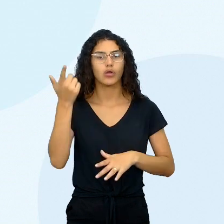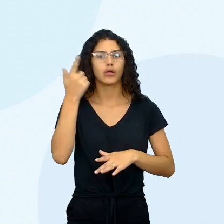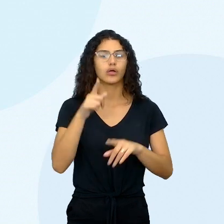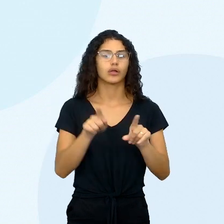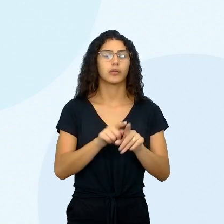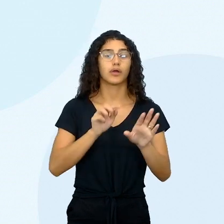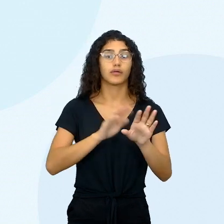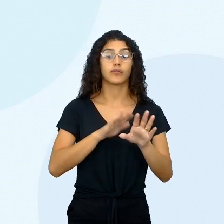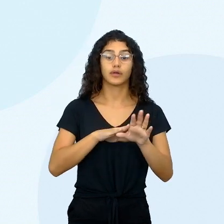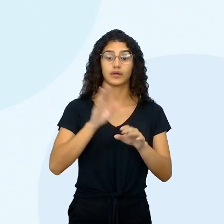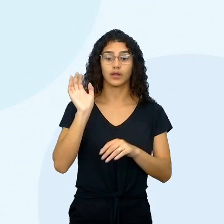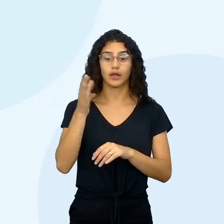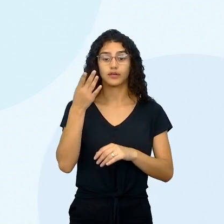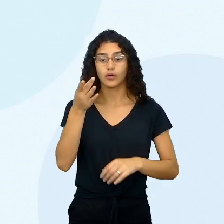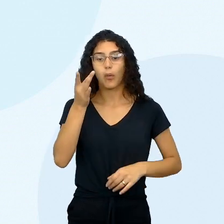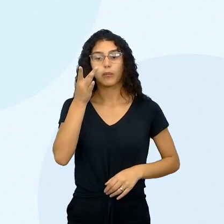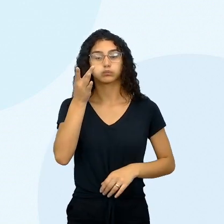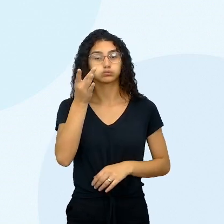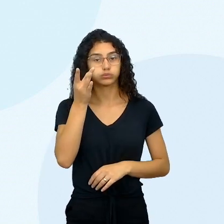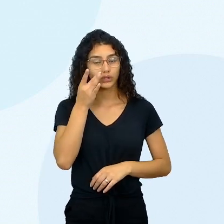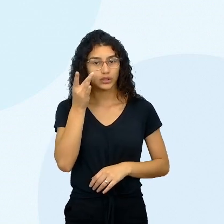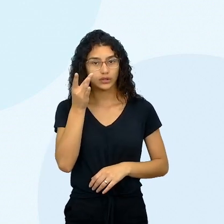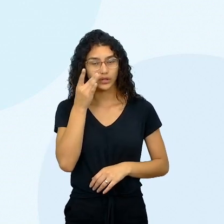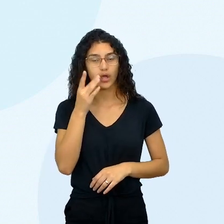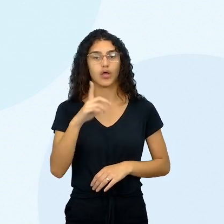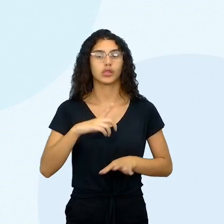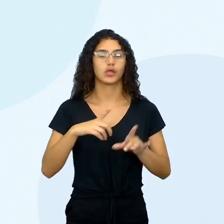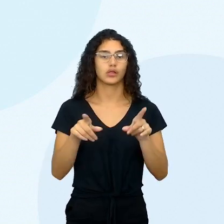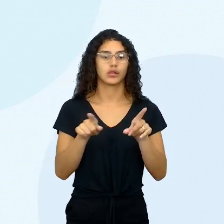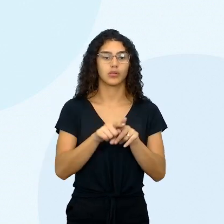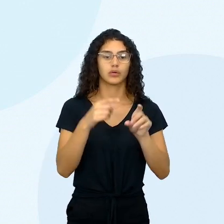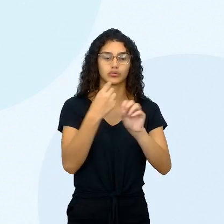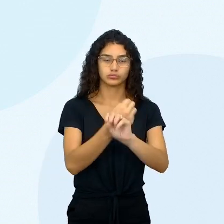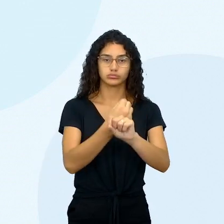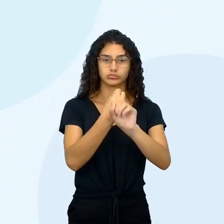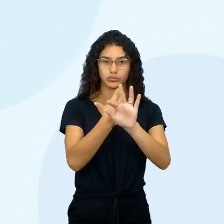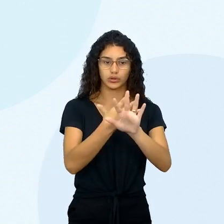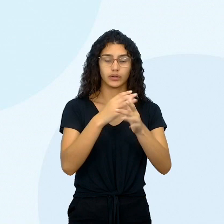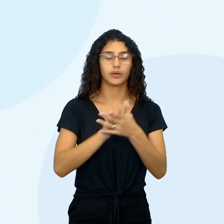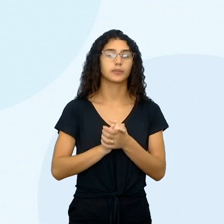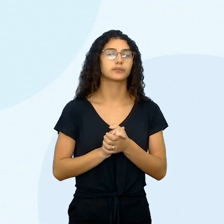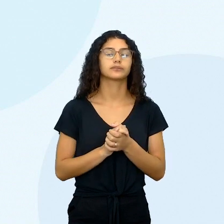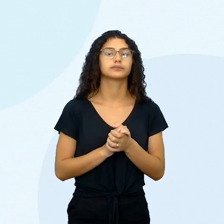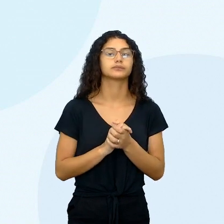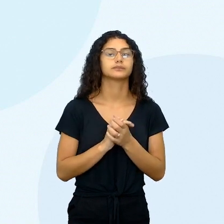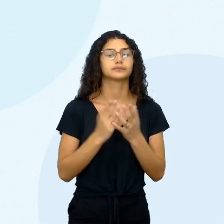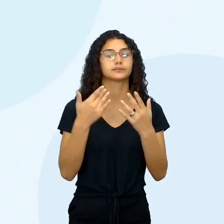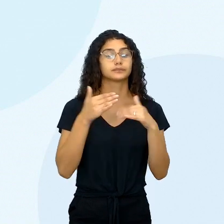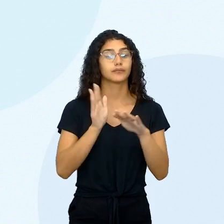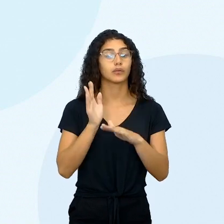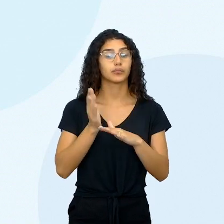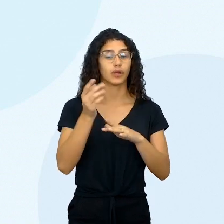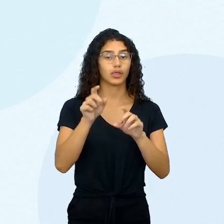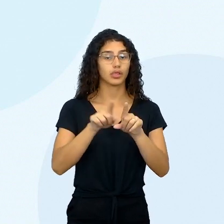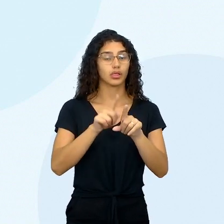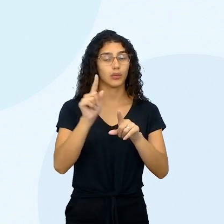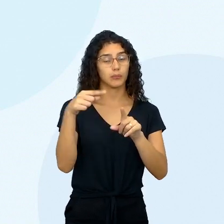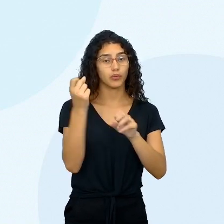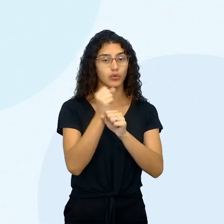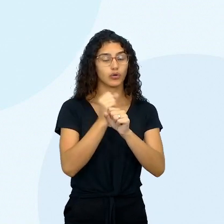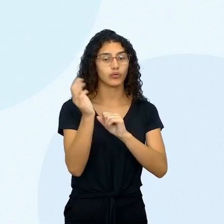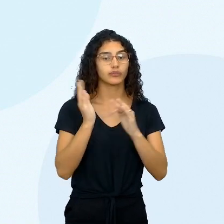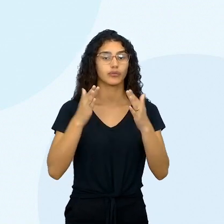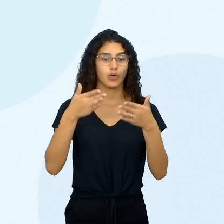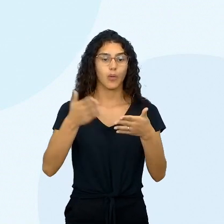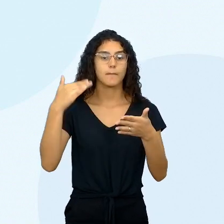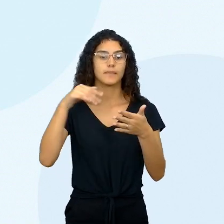ações presenciais, além de ações remotas, mas de um pouco para frente, depois de uns anos para cá, a gente focou